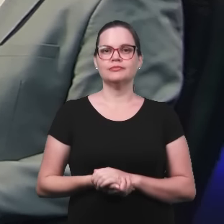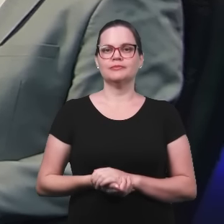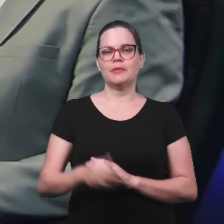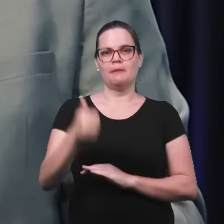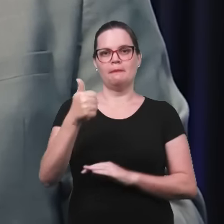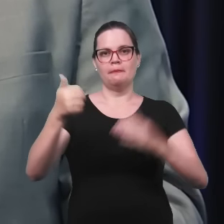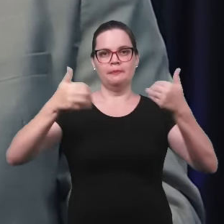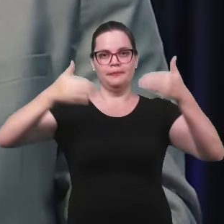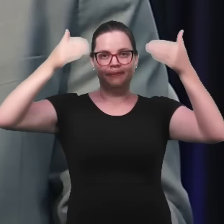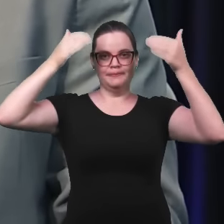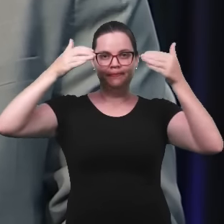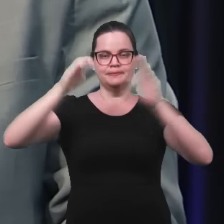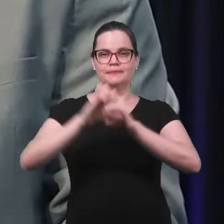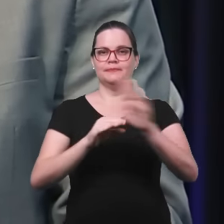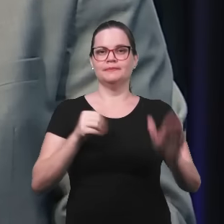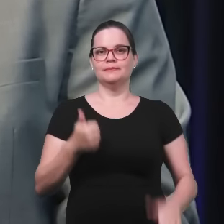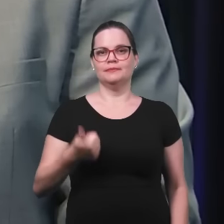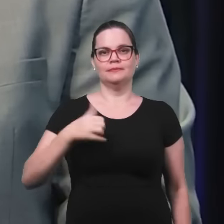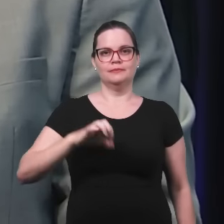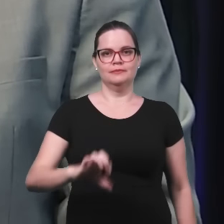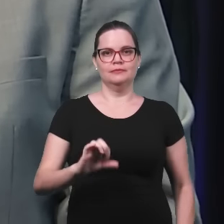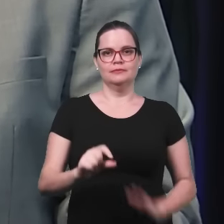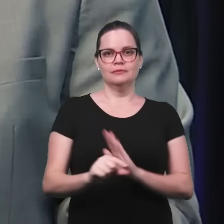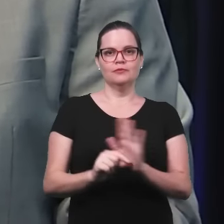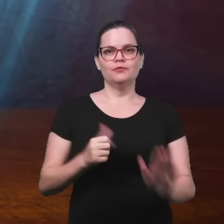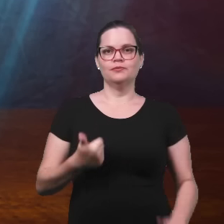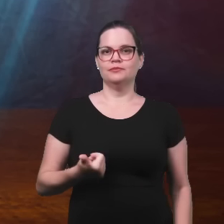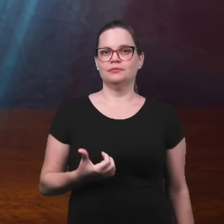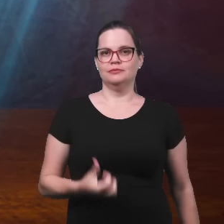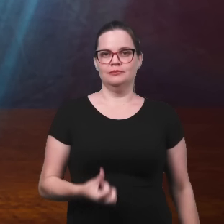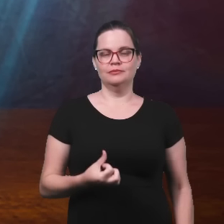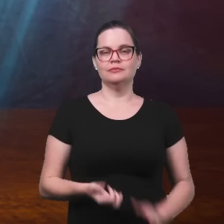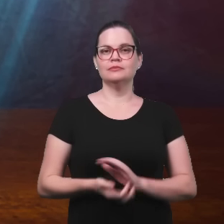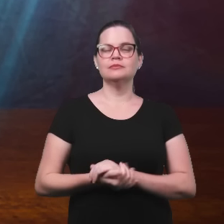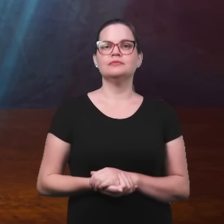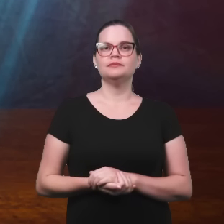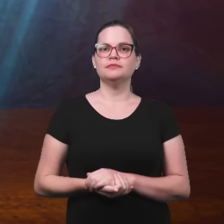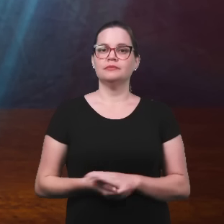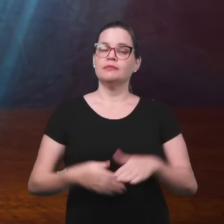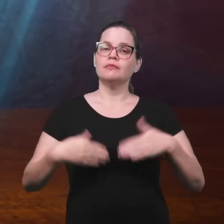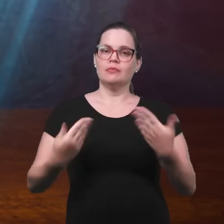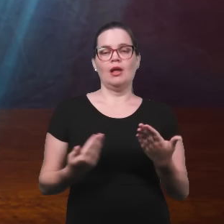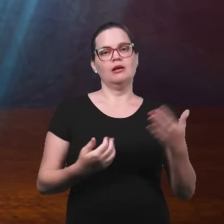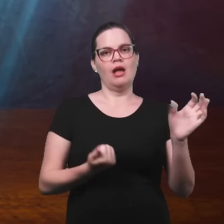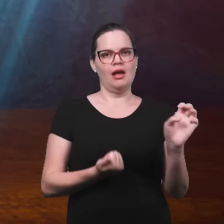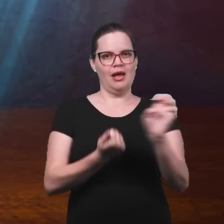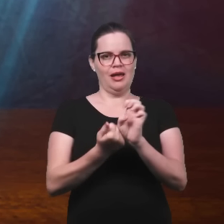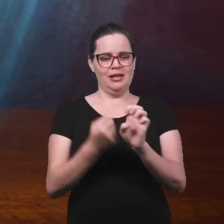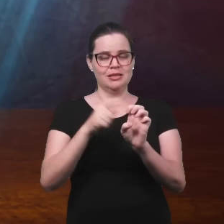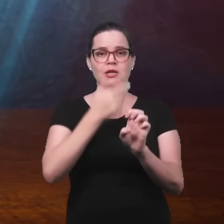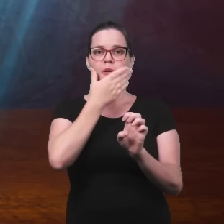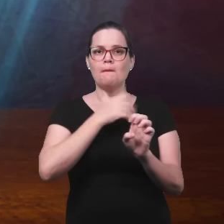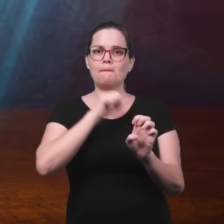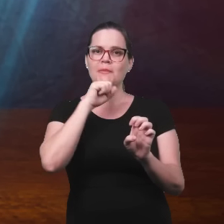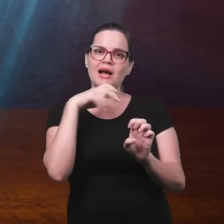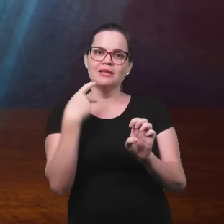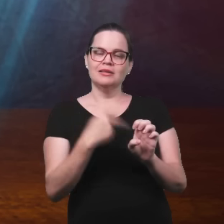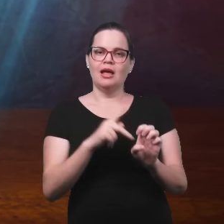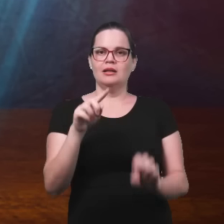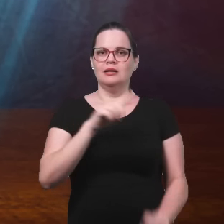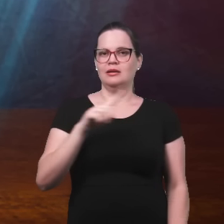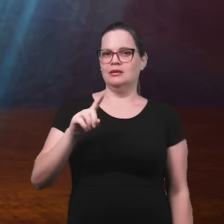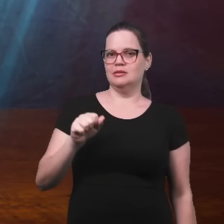capítulo 19, versículo 16. E também a Eliseu, filho de Zafate, de